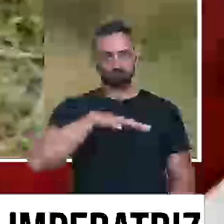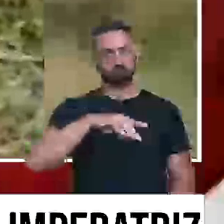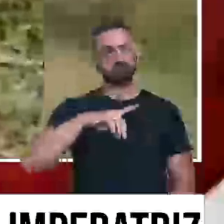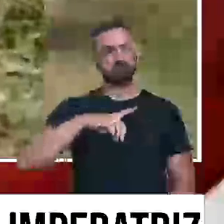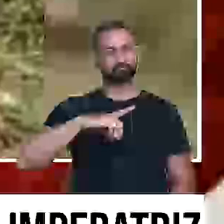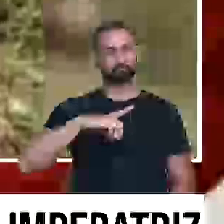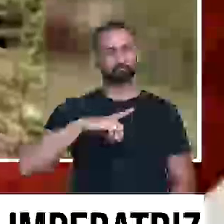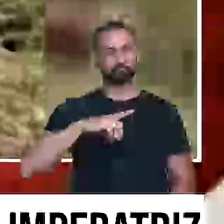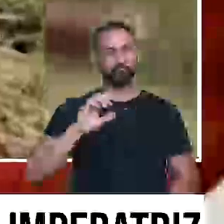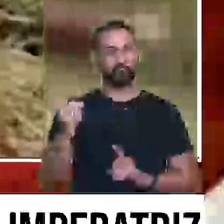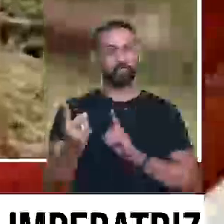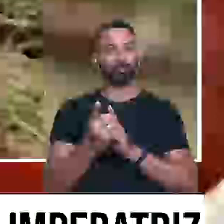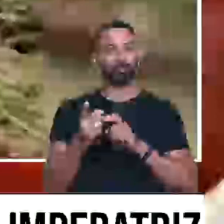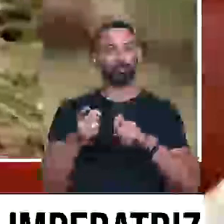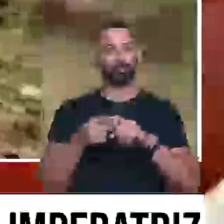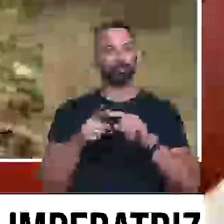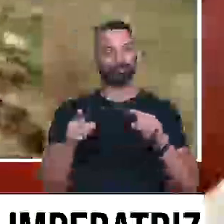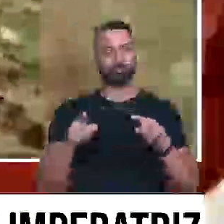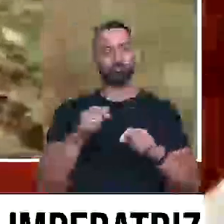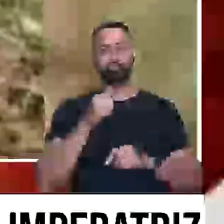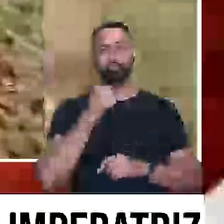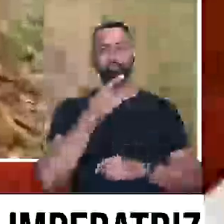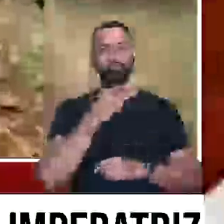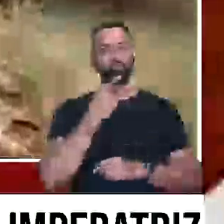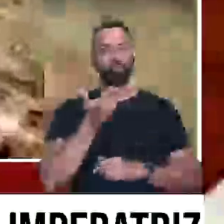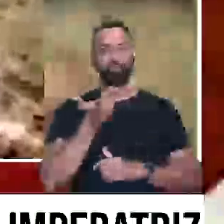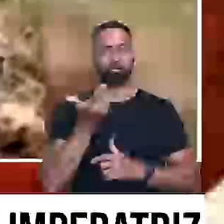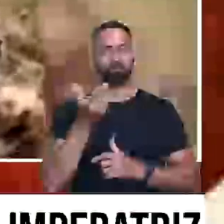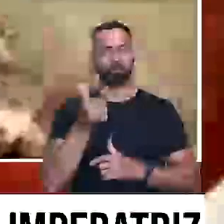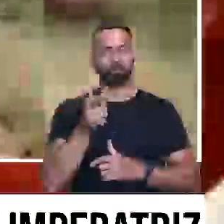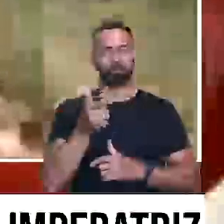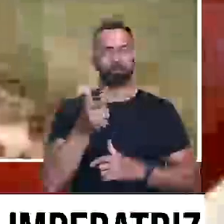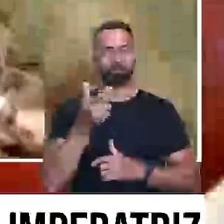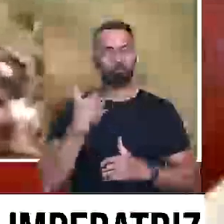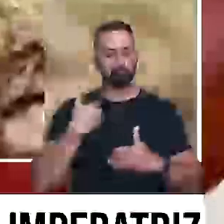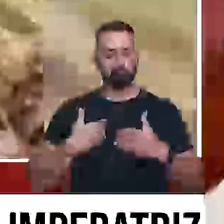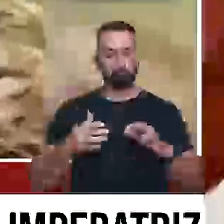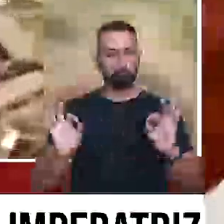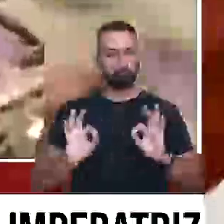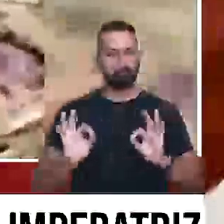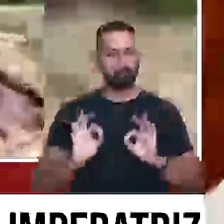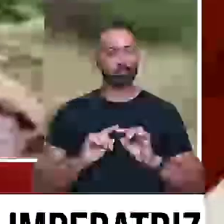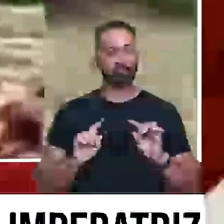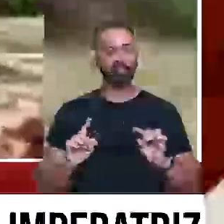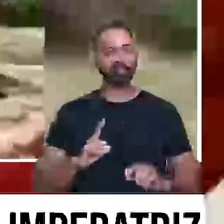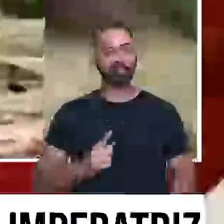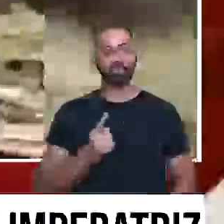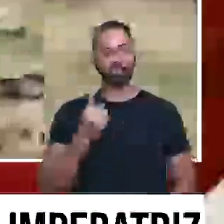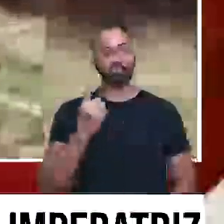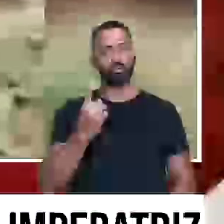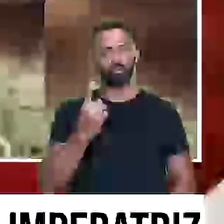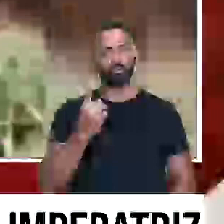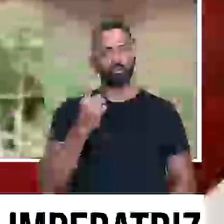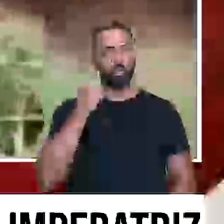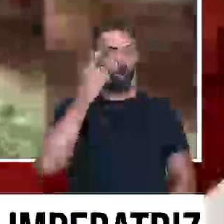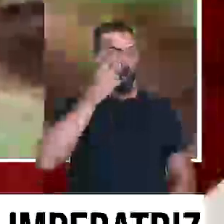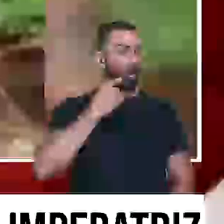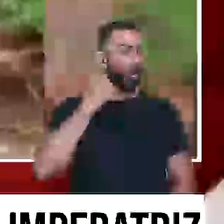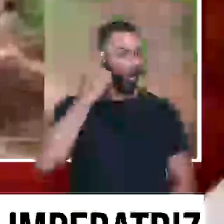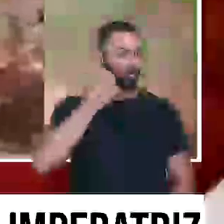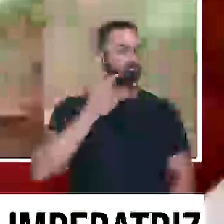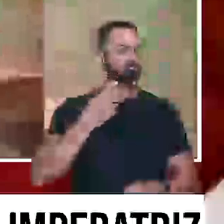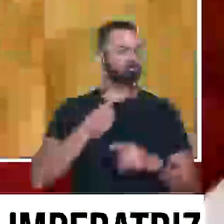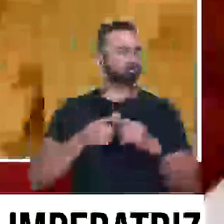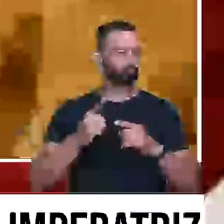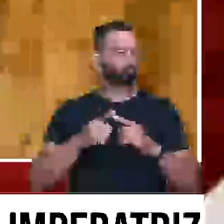cidade e está lá para receber o atendimento médico mas ele não apresentou nenhum nenhum ferimento grave e só teve uma lesão